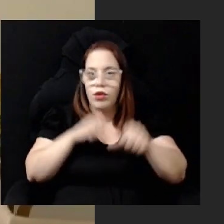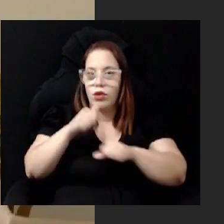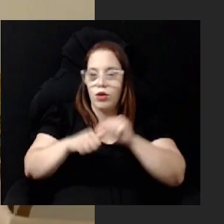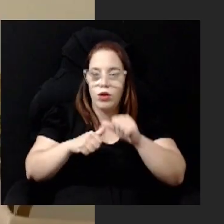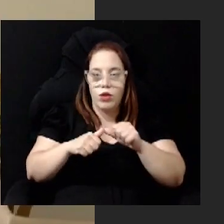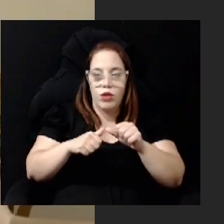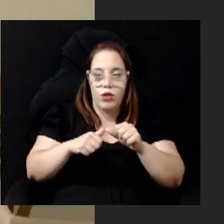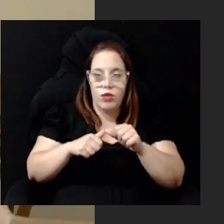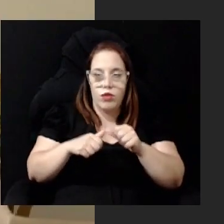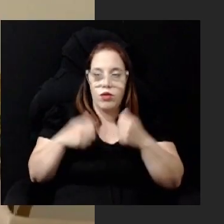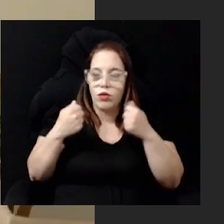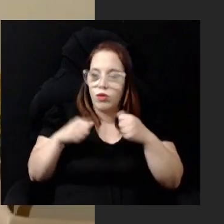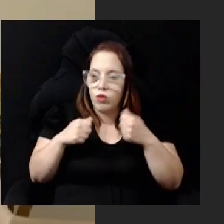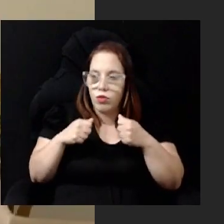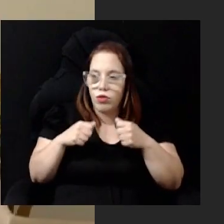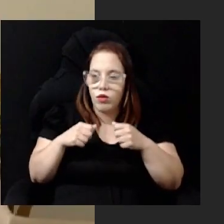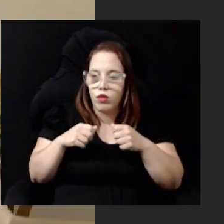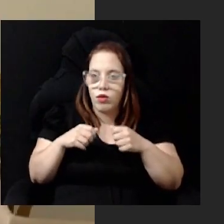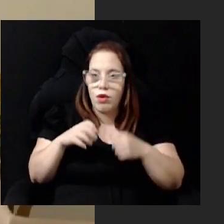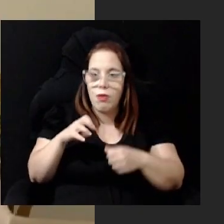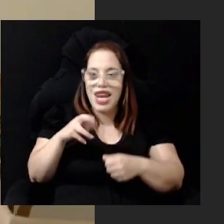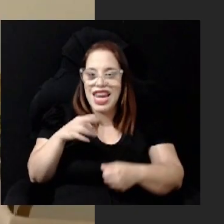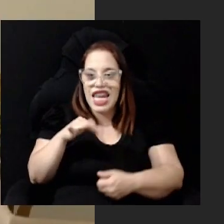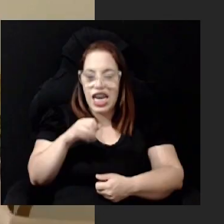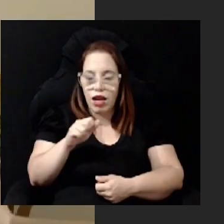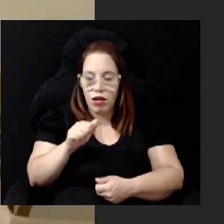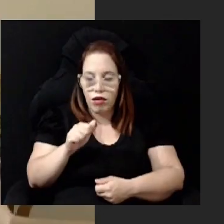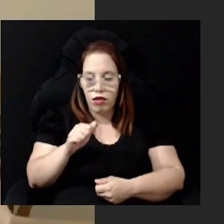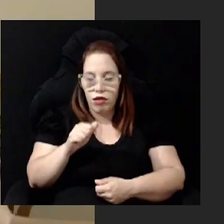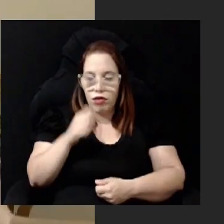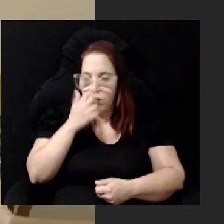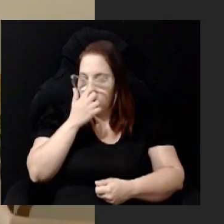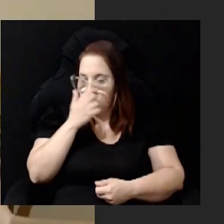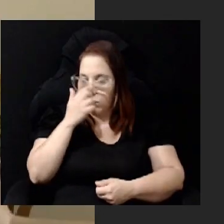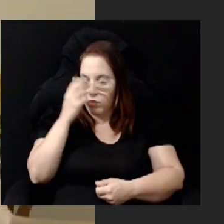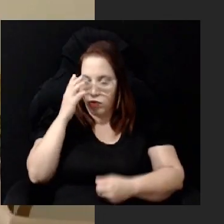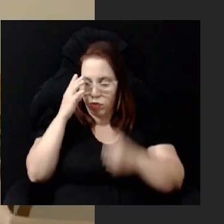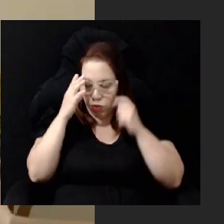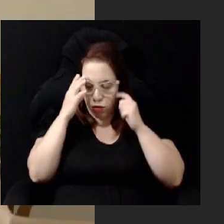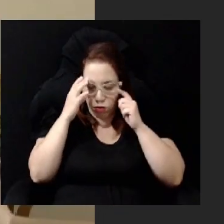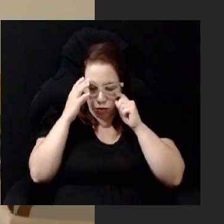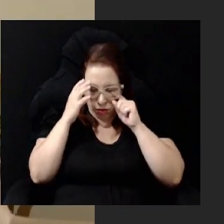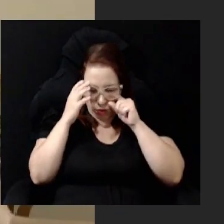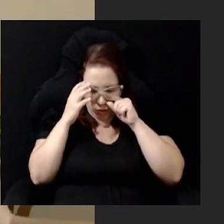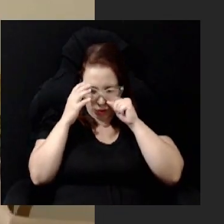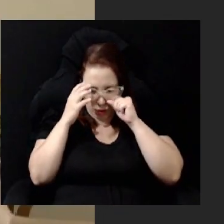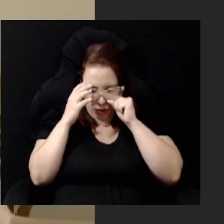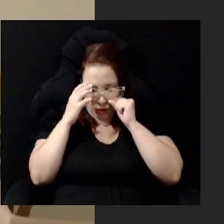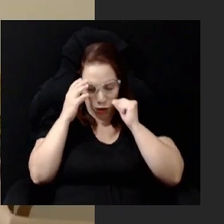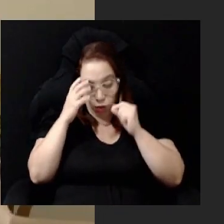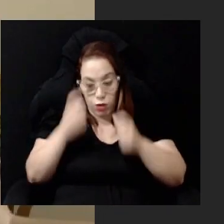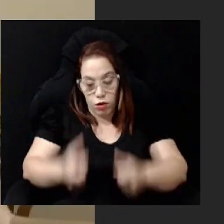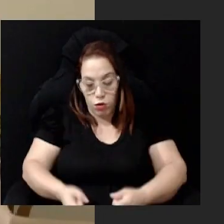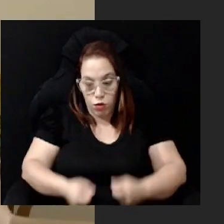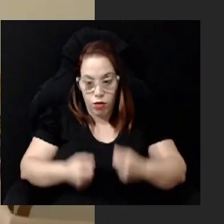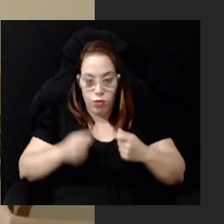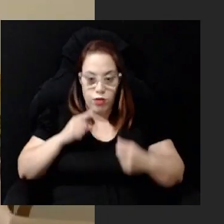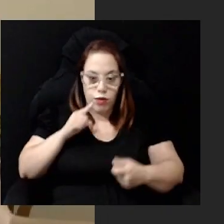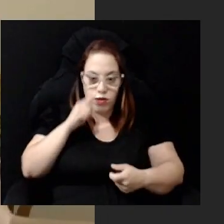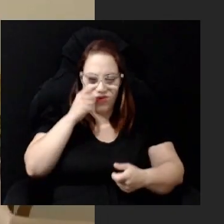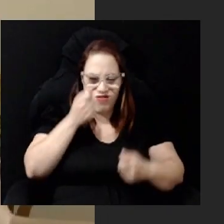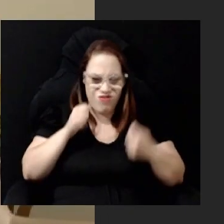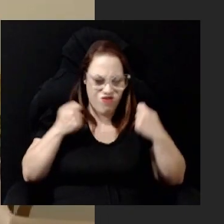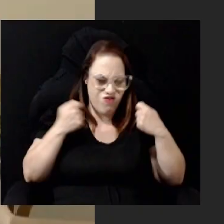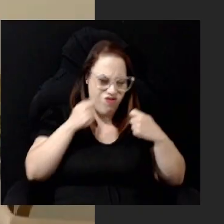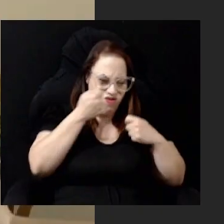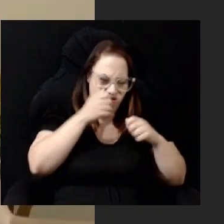ou que ela realmente seja uma lesão benigna. Né? Um tumor, um câncer que seja de alta agressividade, ao longo do